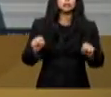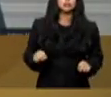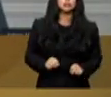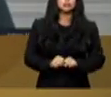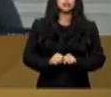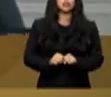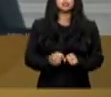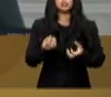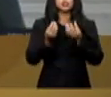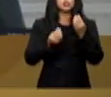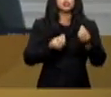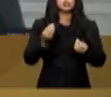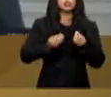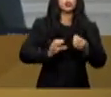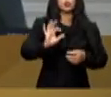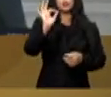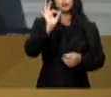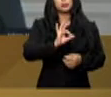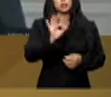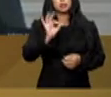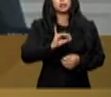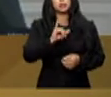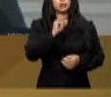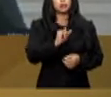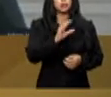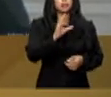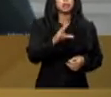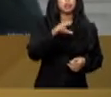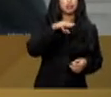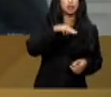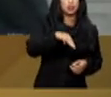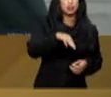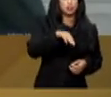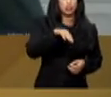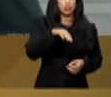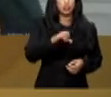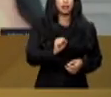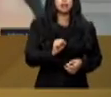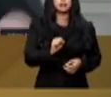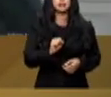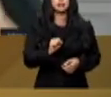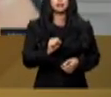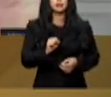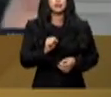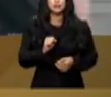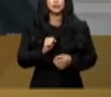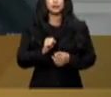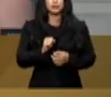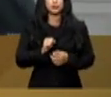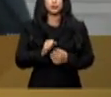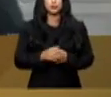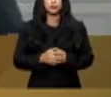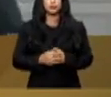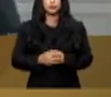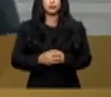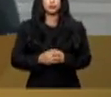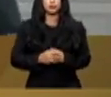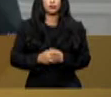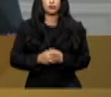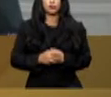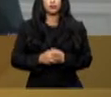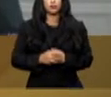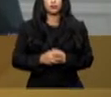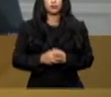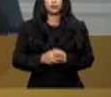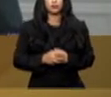do diferencial de alíquota do ICMS, do ICMS em operações e prestações